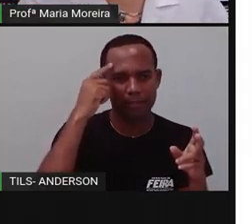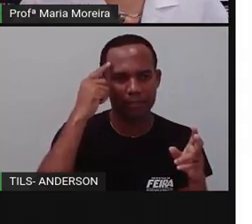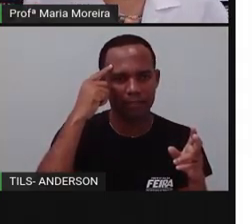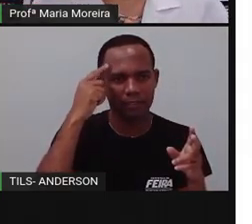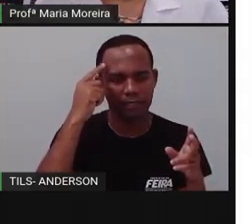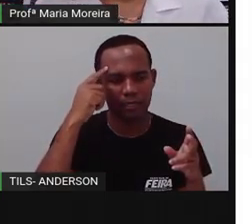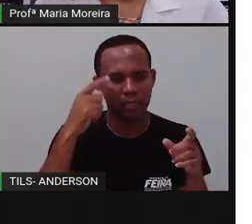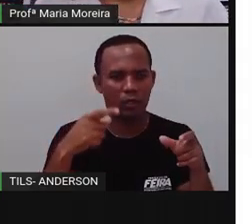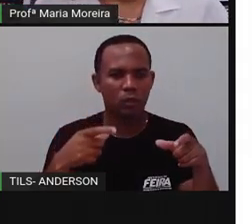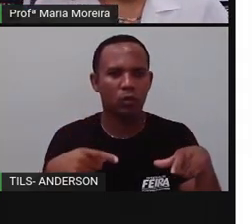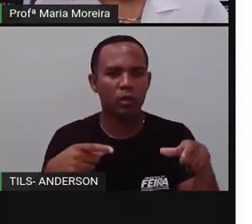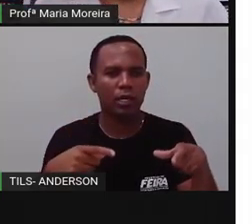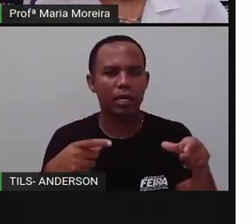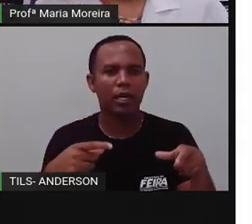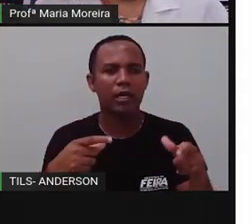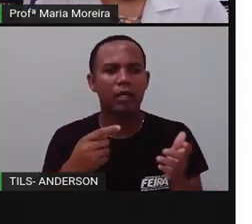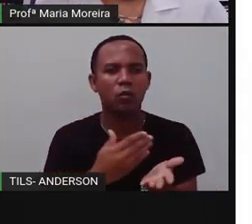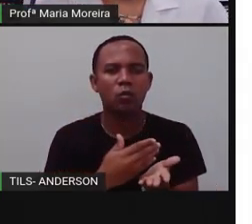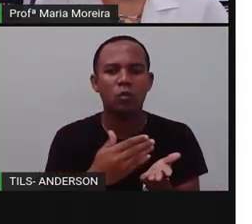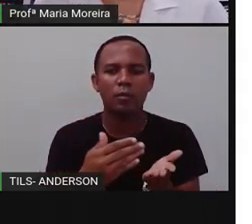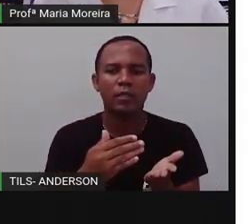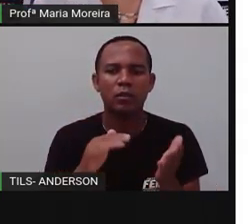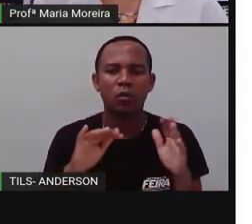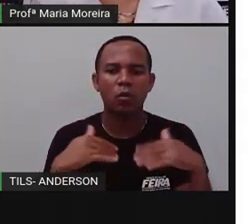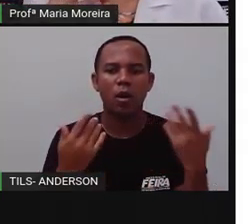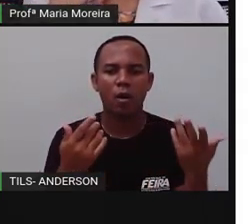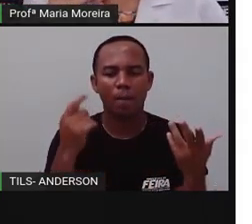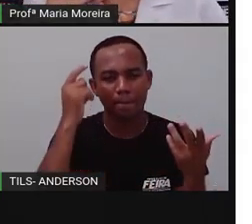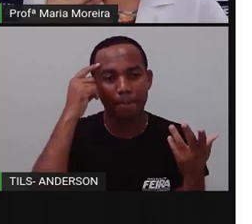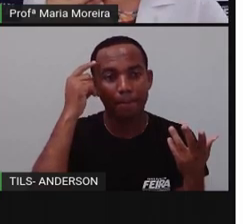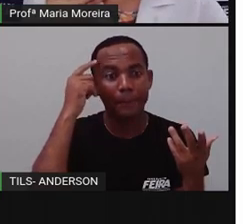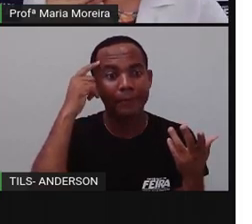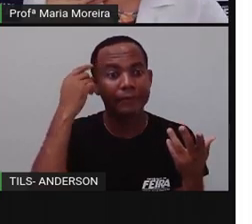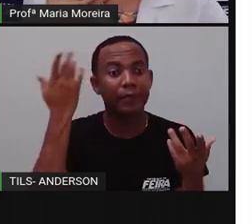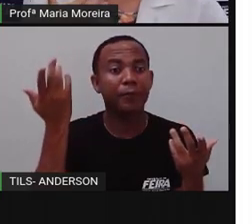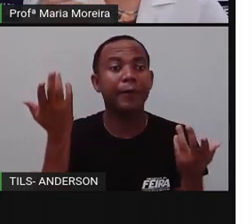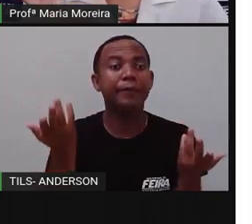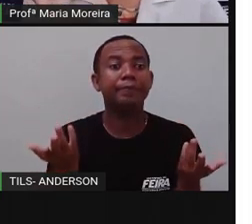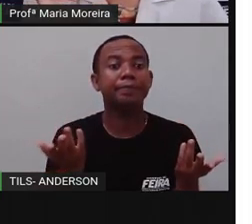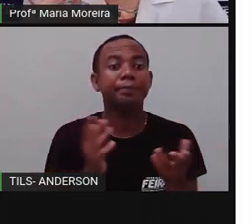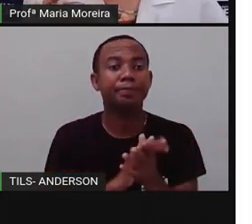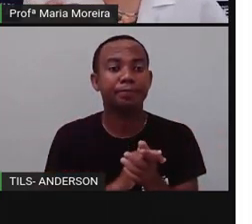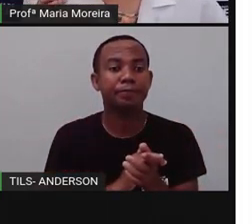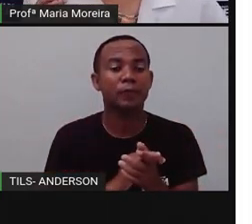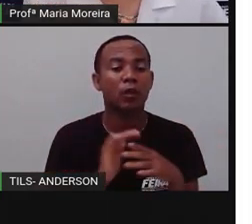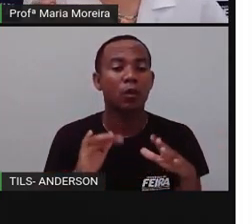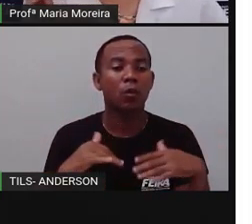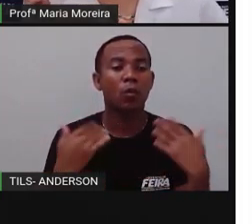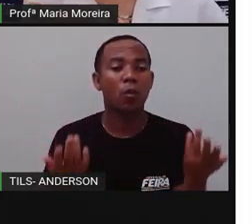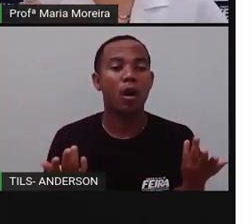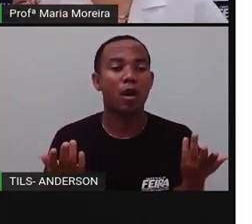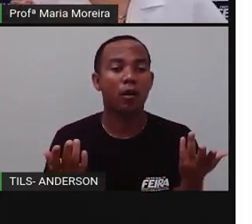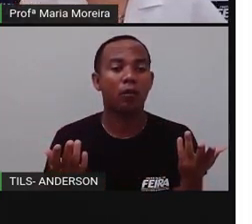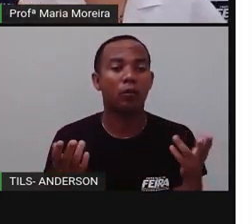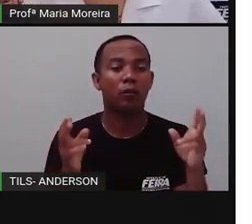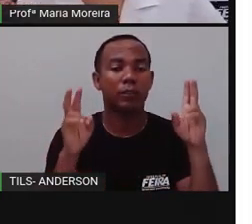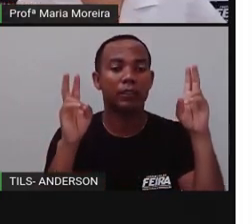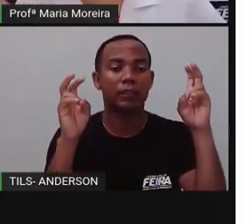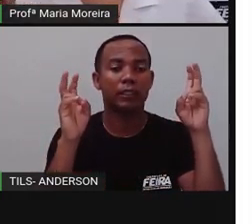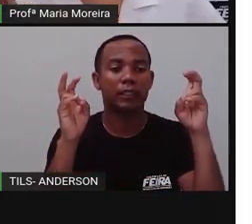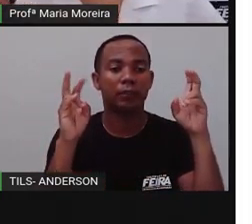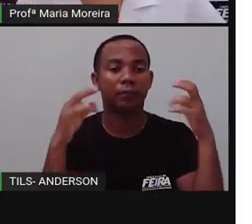Aonde esses fatos aconteceram, né? E aí eu tenho que pensar, onde é que eles aconteceram? Qual o tipo de